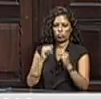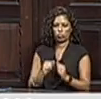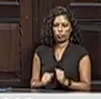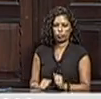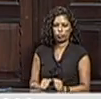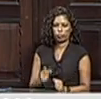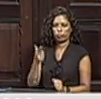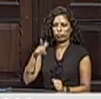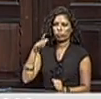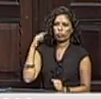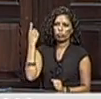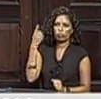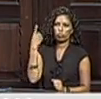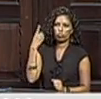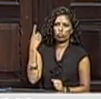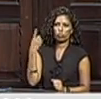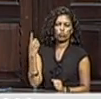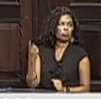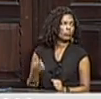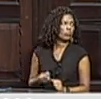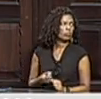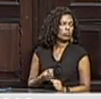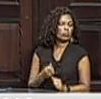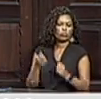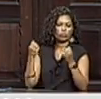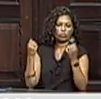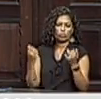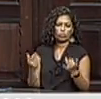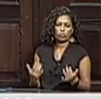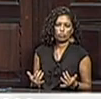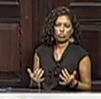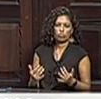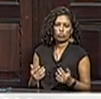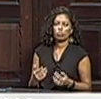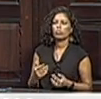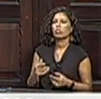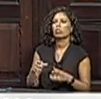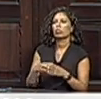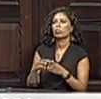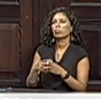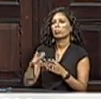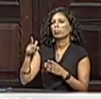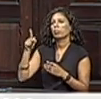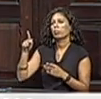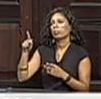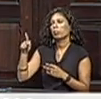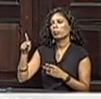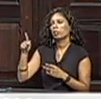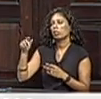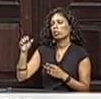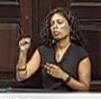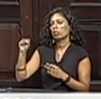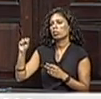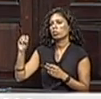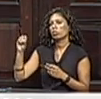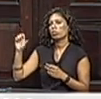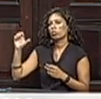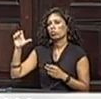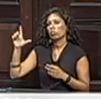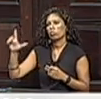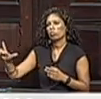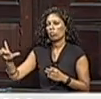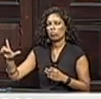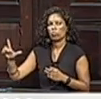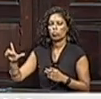Senhor presidente. Deputado Flávio Serafim. Caminhar pela bancada do PSOL. Em primeiro lugar, gostaria de fazer um apelo a todos os deputados